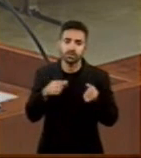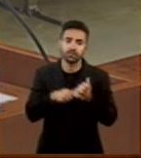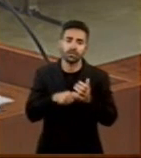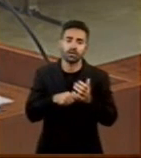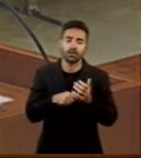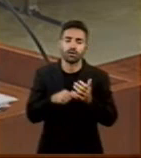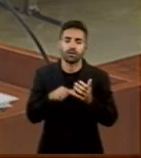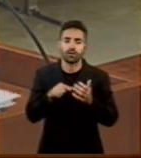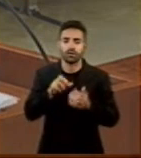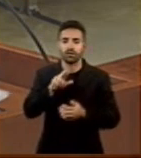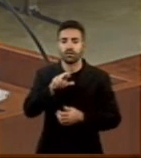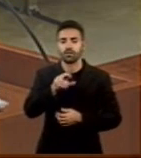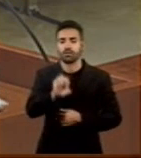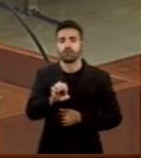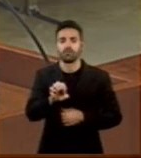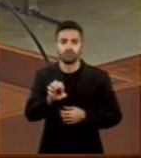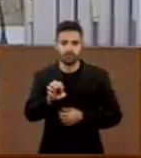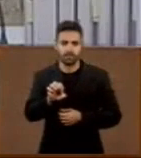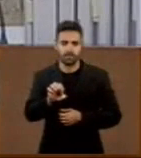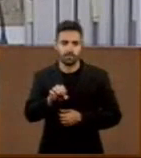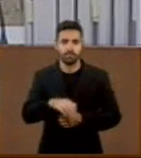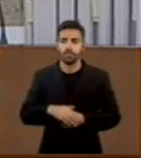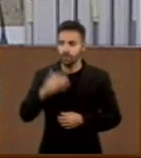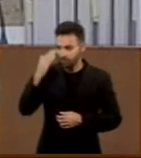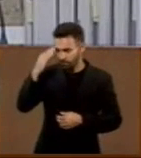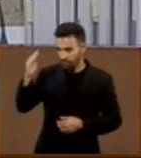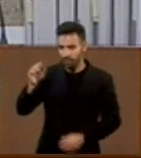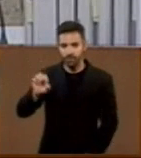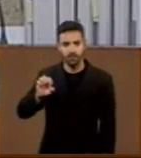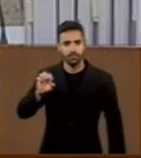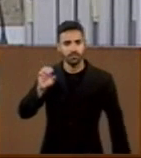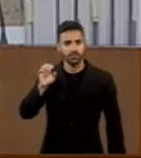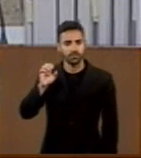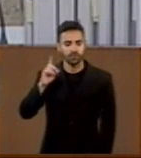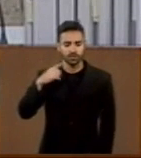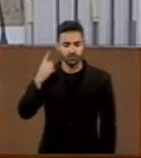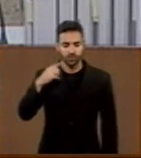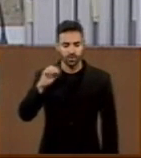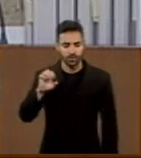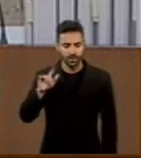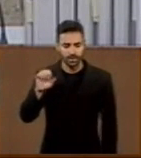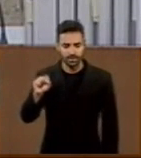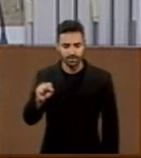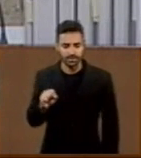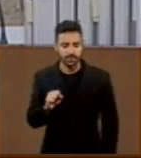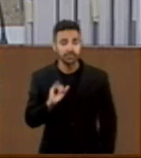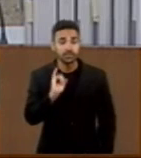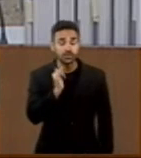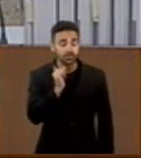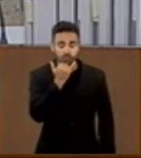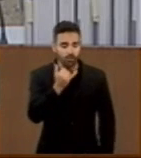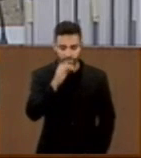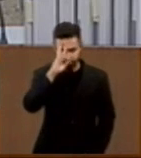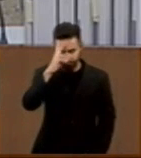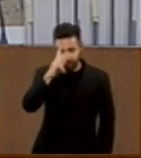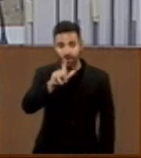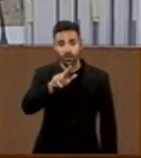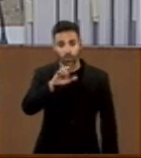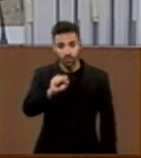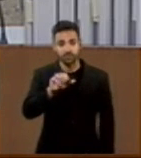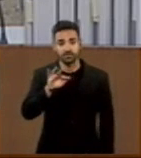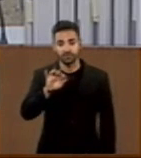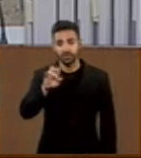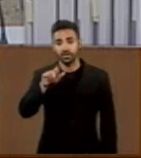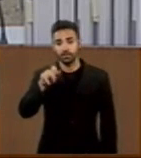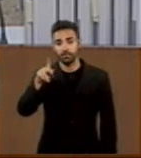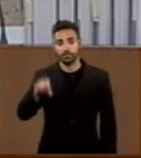Agradeço. Conhecimento da não isonomia. Agradeço ao doutor Elias Amaral. Senhor presidente. Desculpe, ao doutor Luiz Felipe Bulos. Pois não.